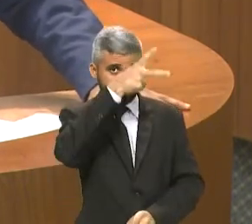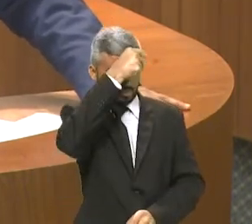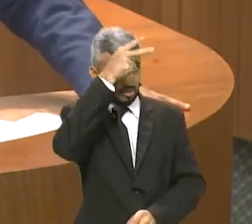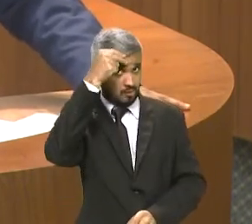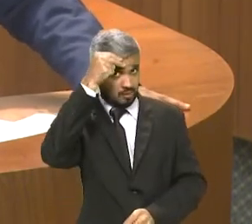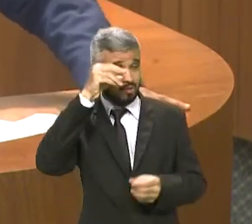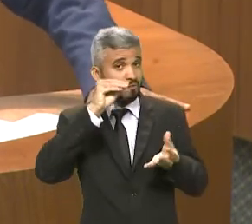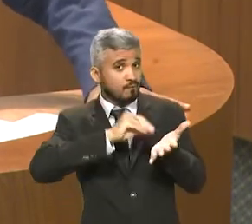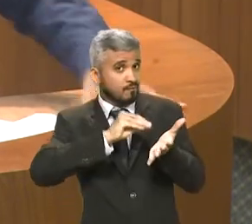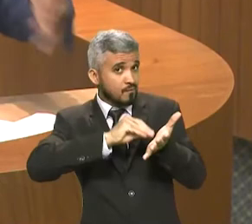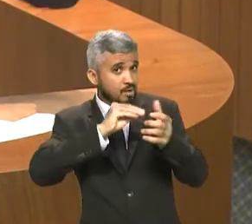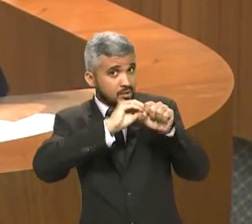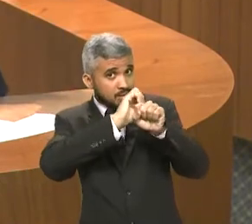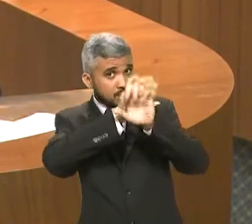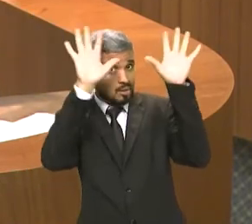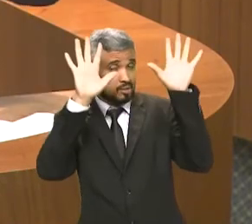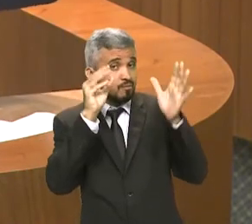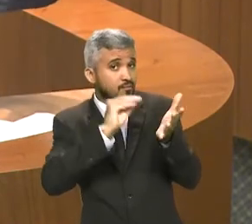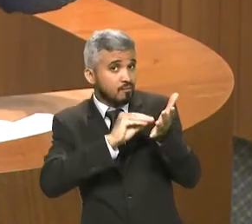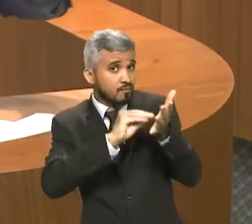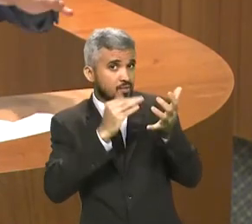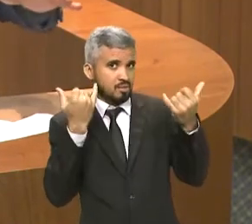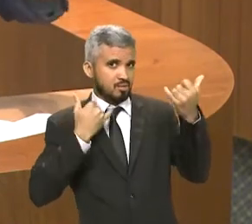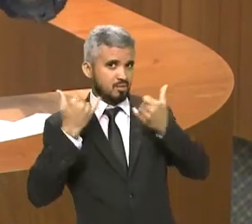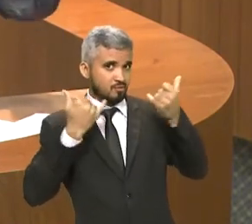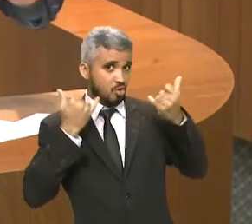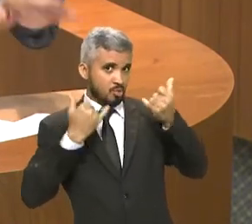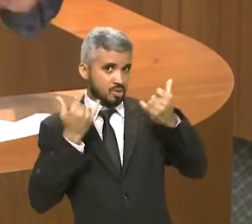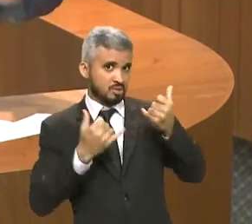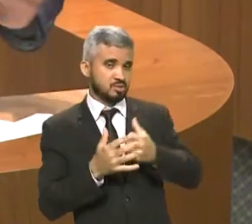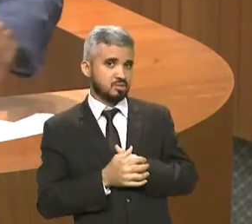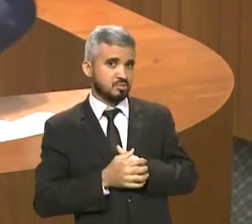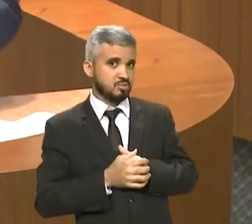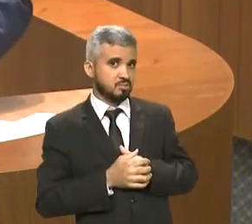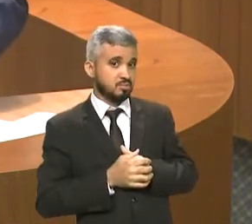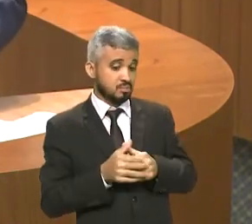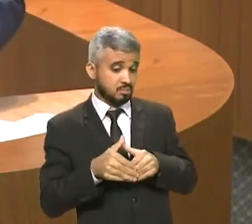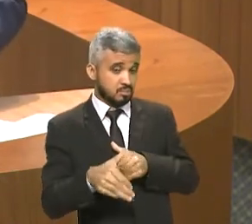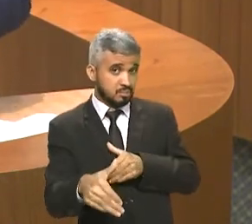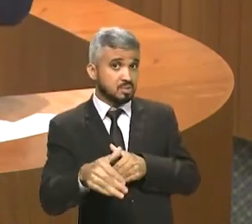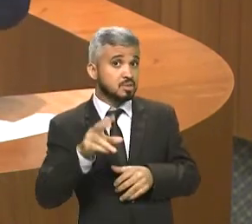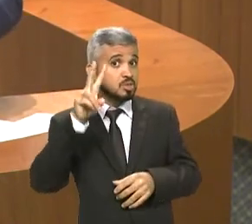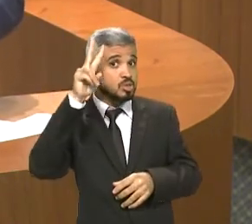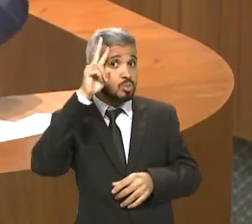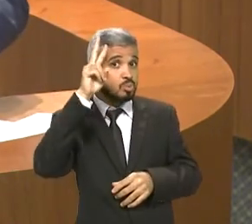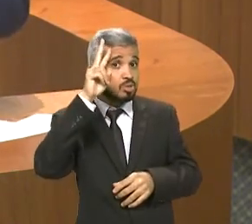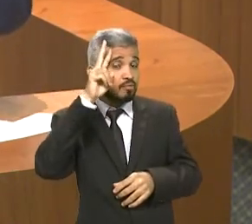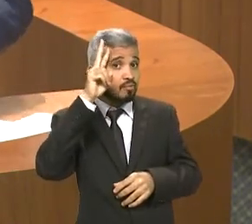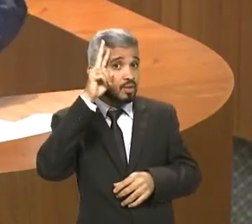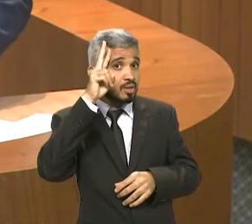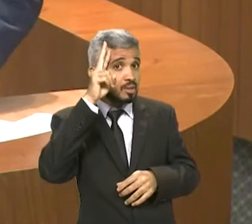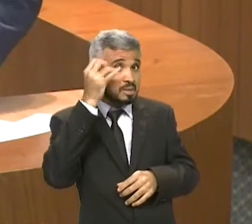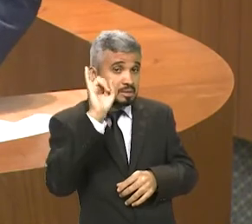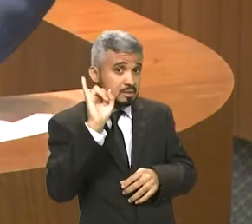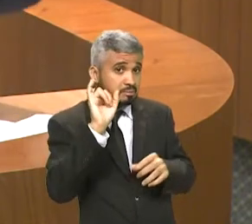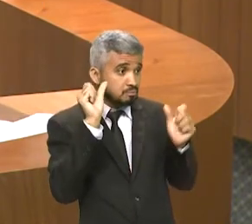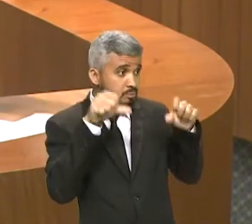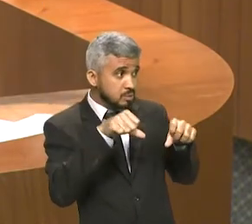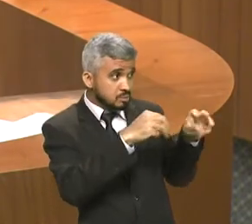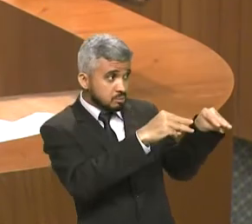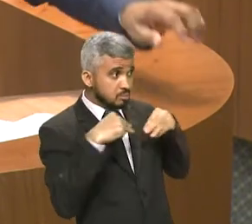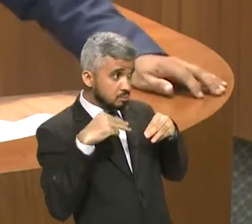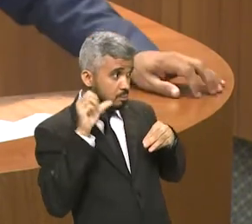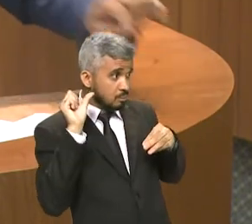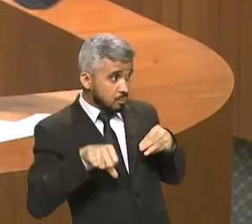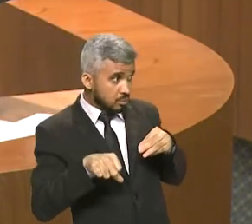de transparência e de informação. A senhora não precisa mais passar nada, se não chegar até segunda-feira aqui na Assembleia, quem vai cobrar, quem vai solicitar a senhora é